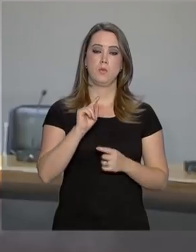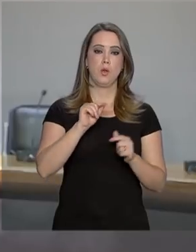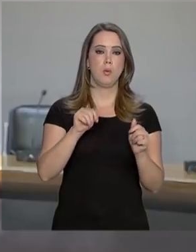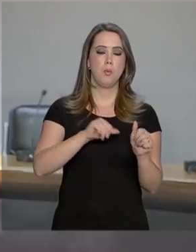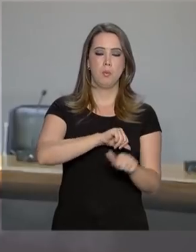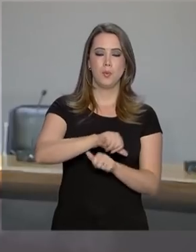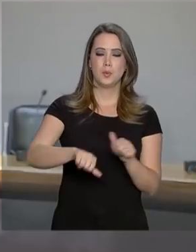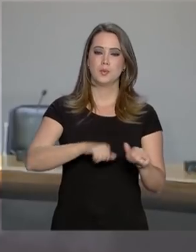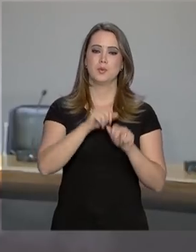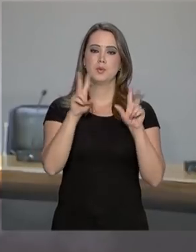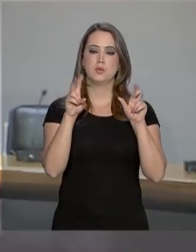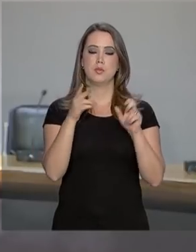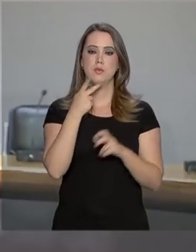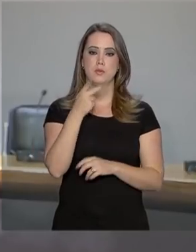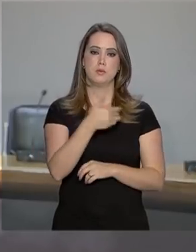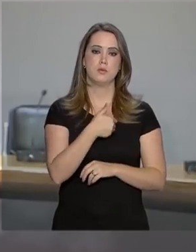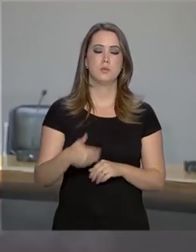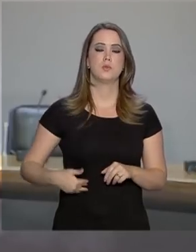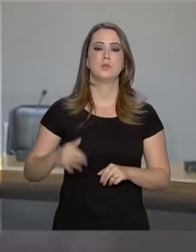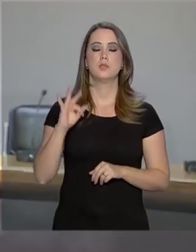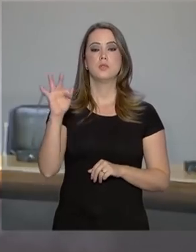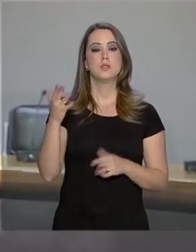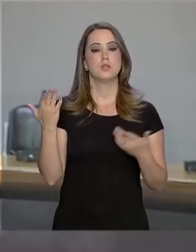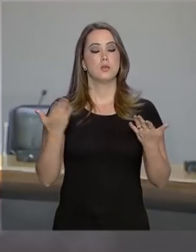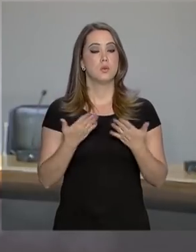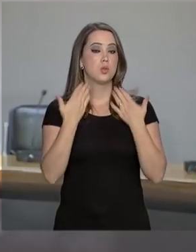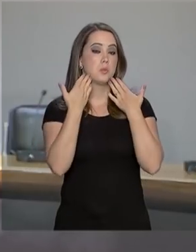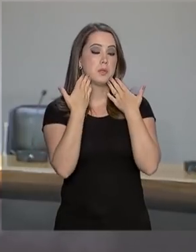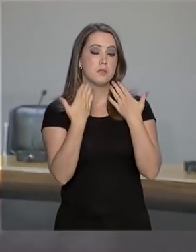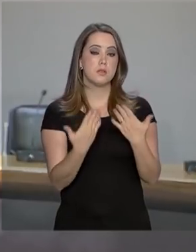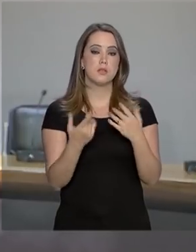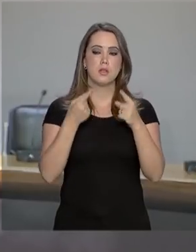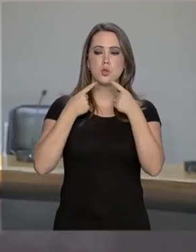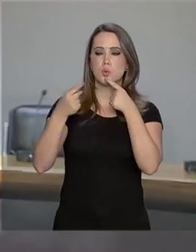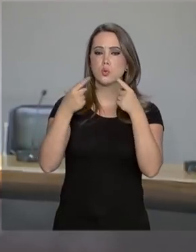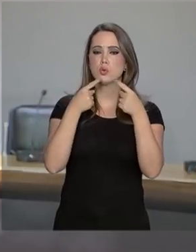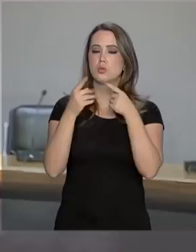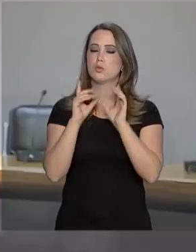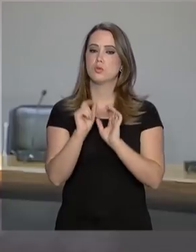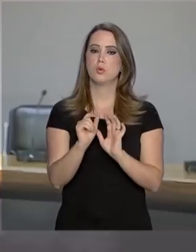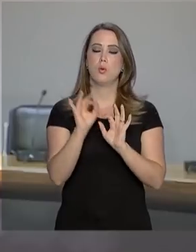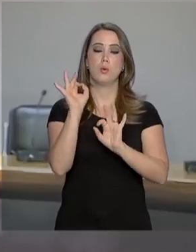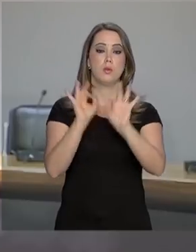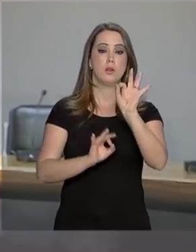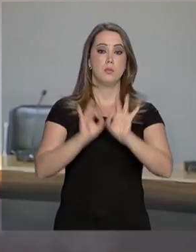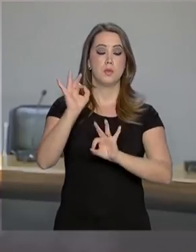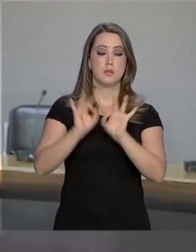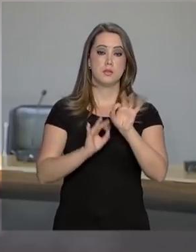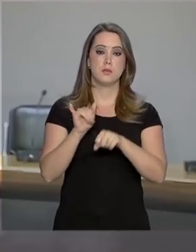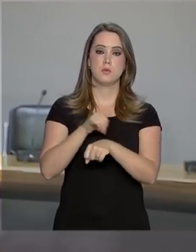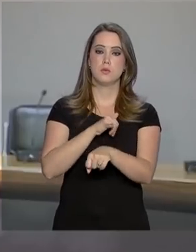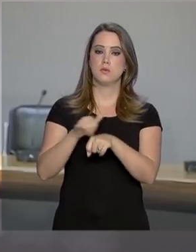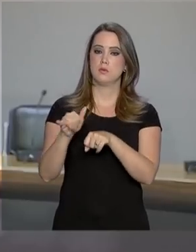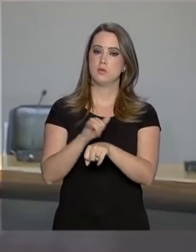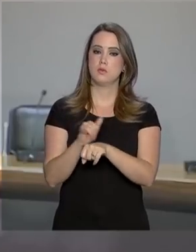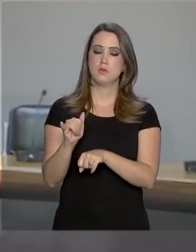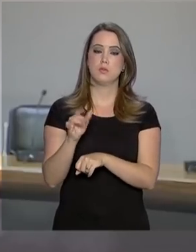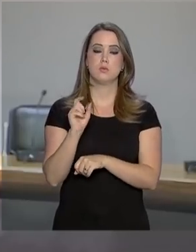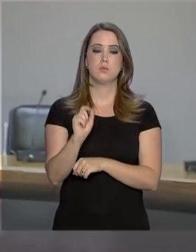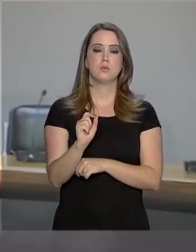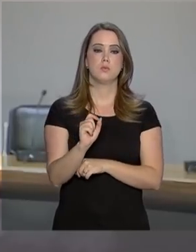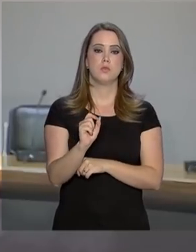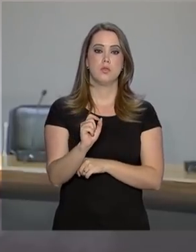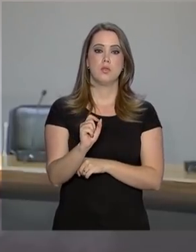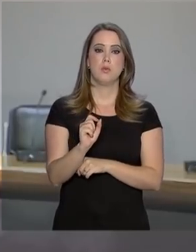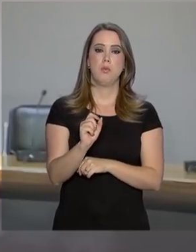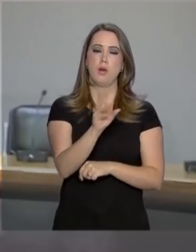de assunto mas falando ainda sobre governo federal hoje foi apresentado foi debatido né o plano de ações estratégicas para reabilitação